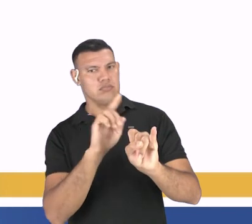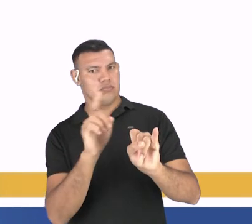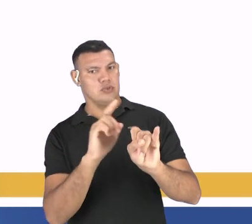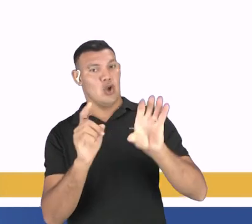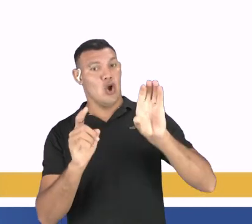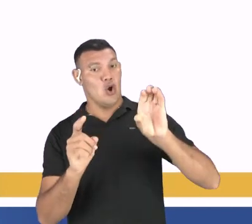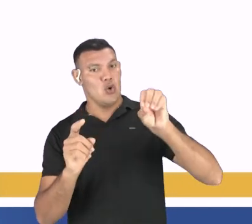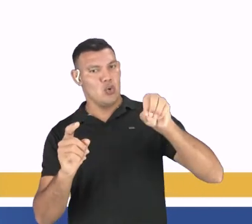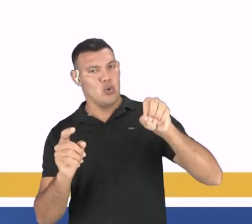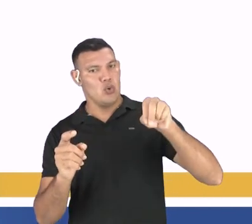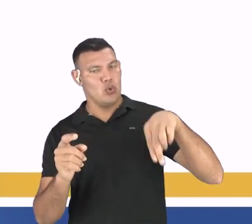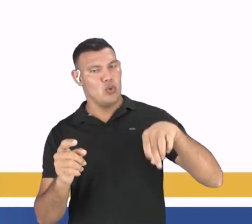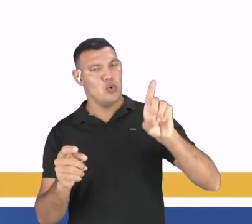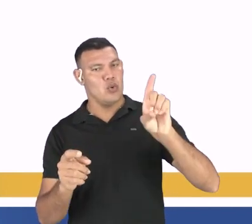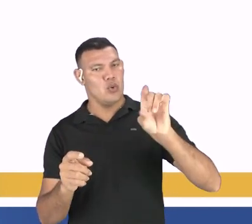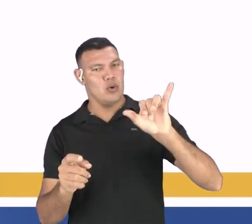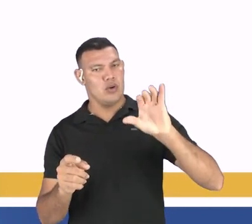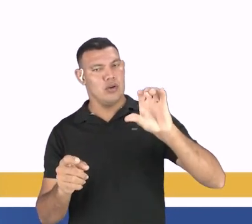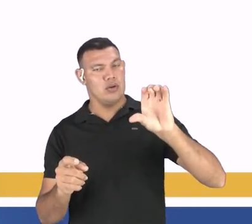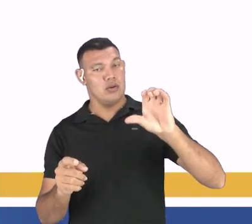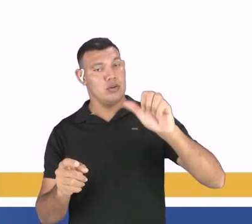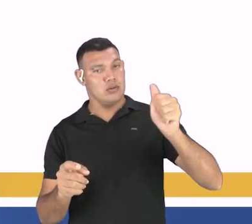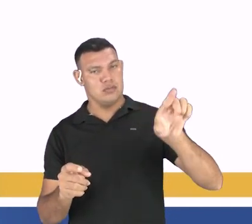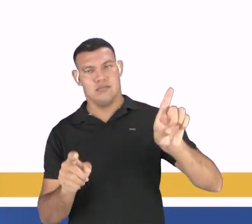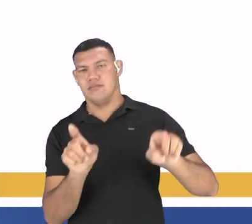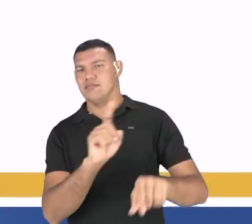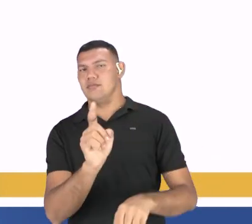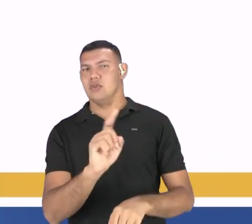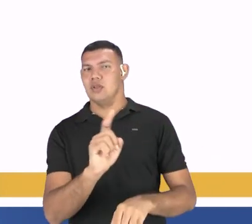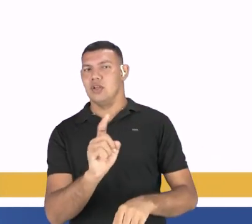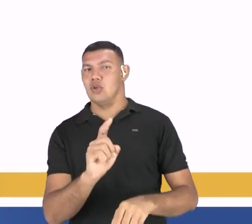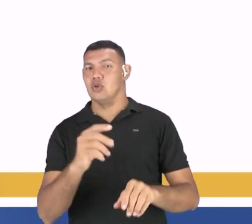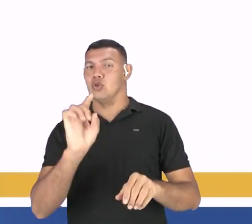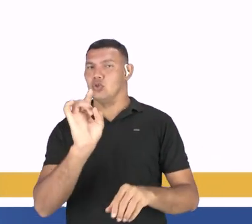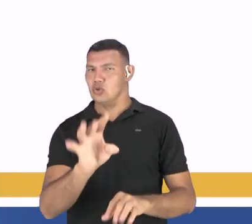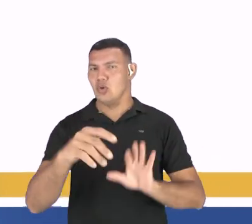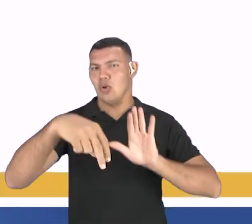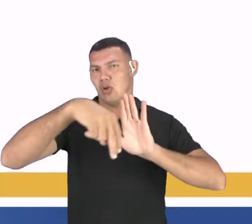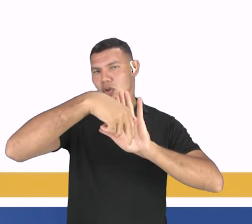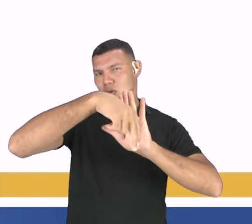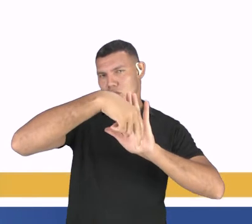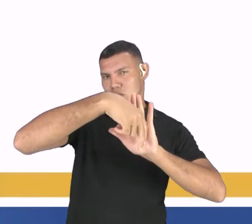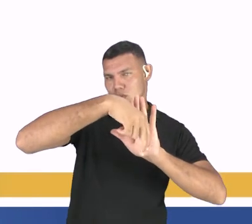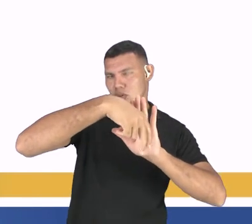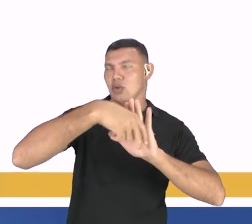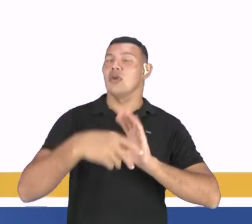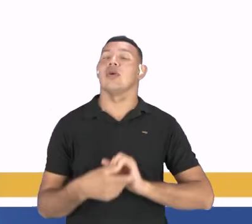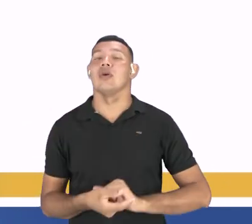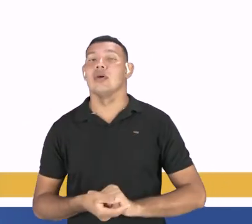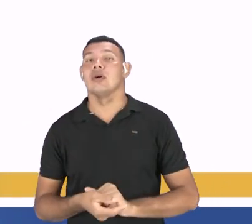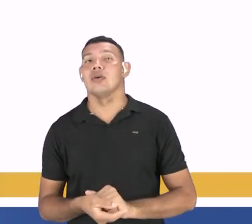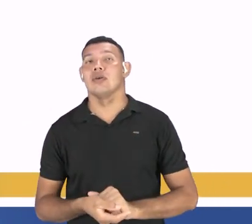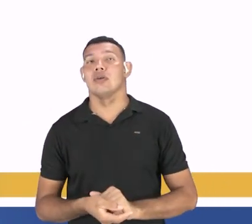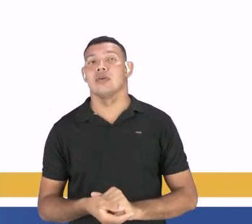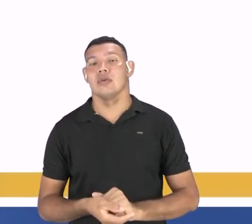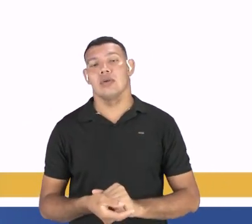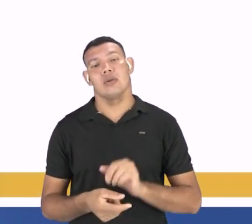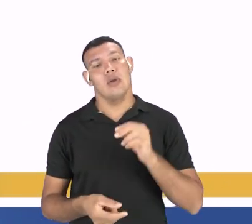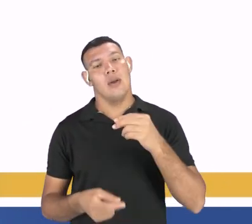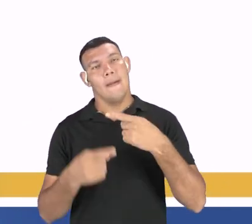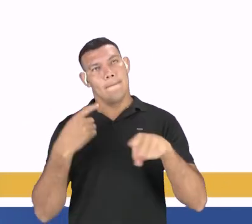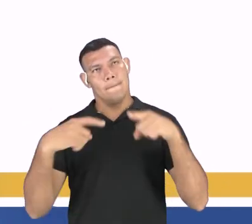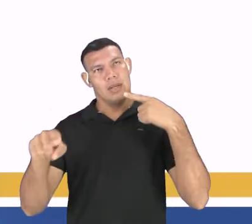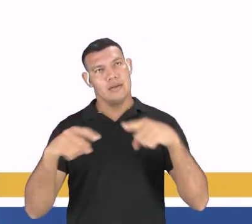da nota musical que se chama si, ok? Me pidió un beso y le dije que